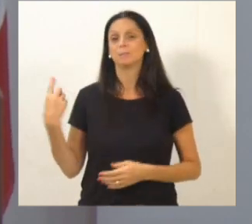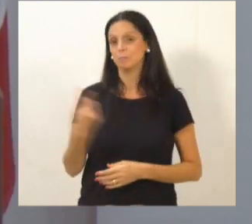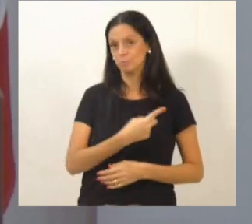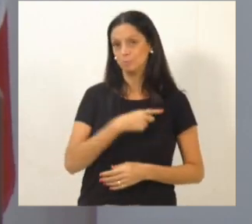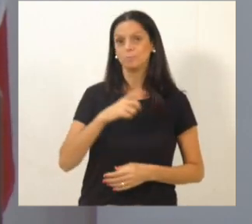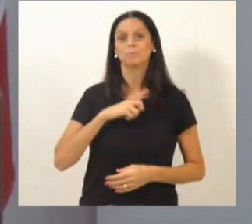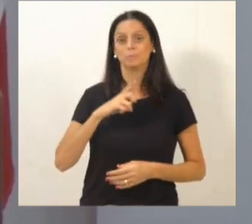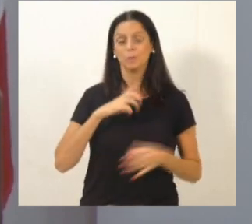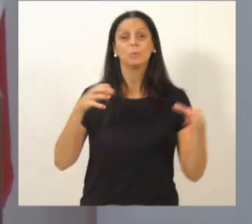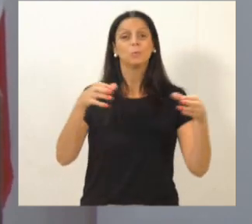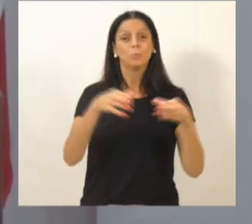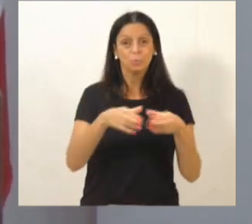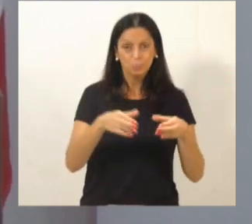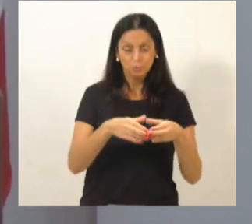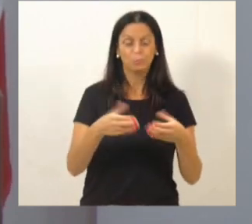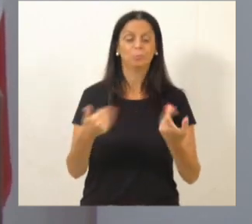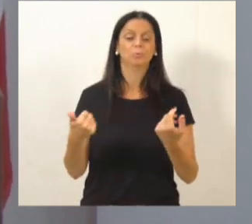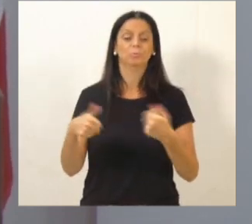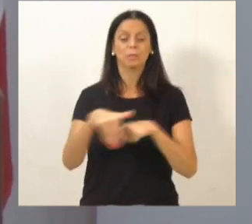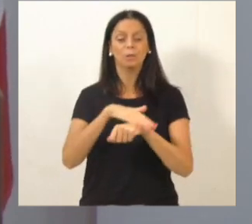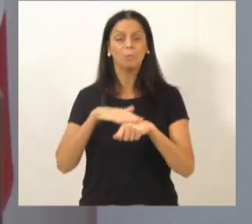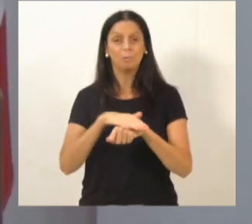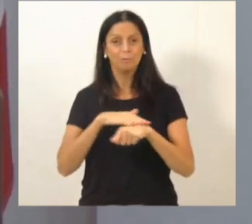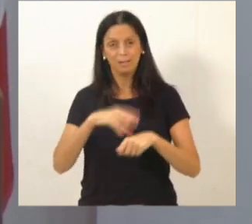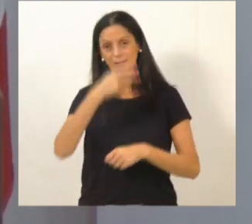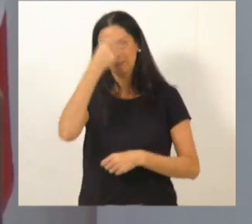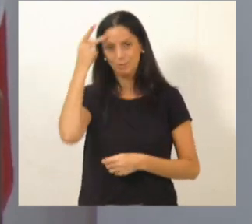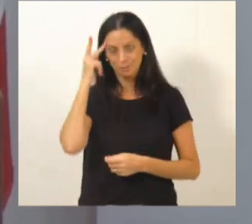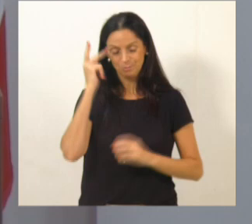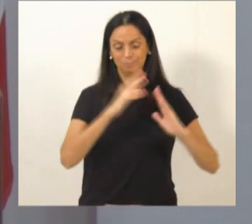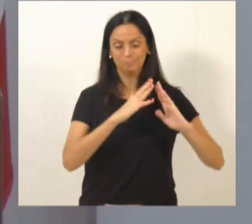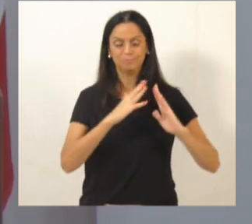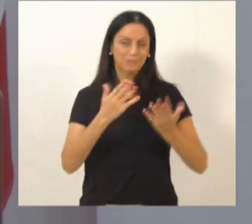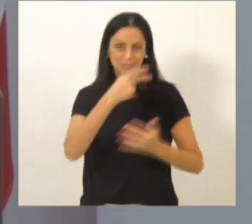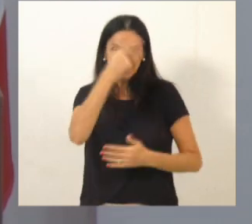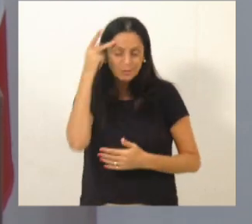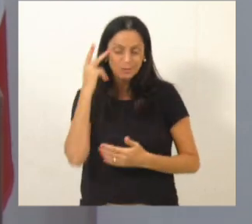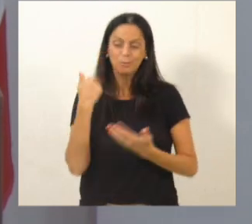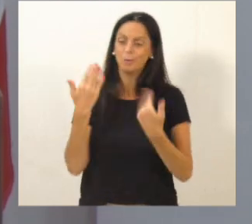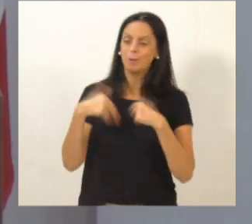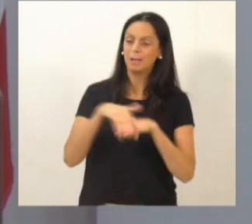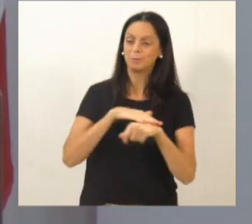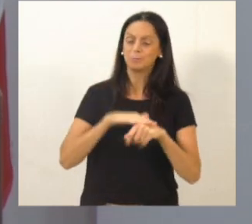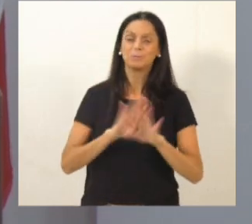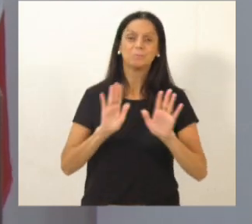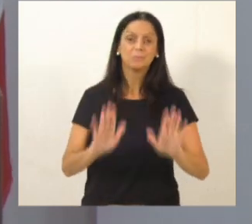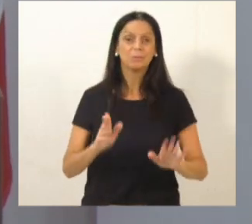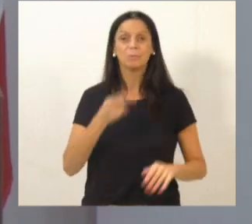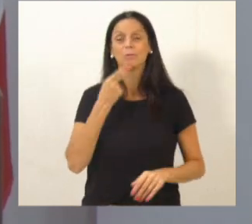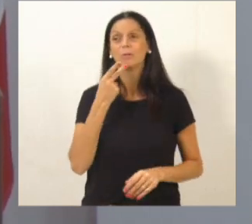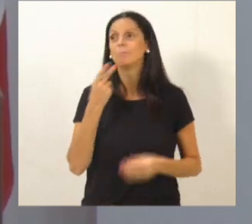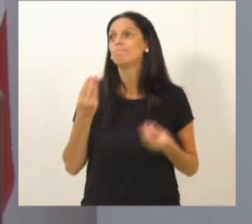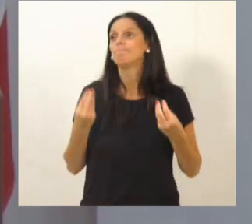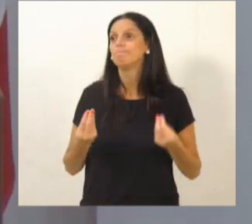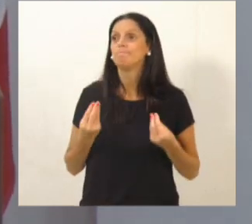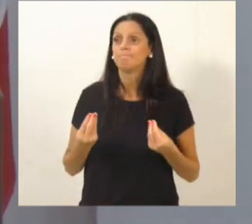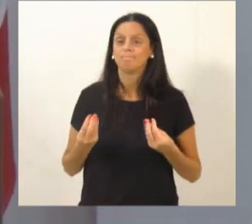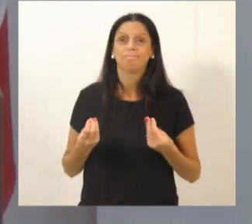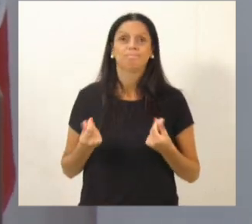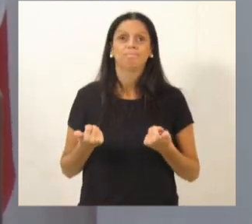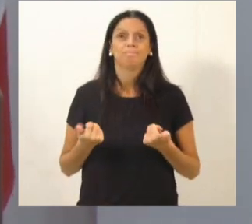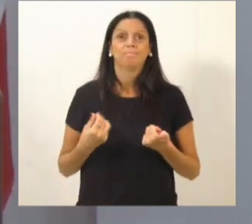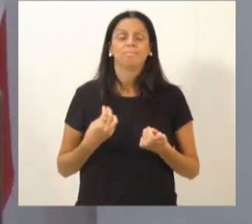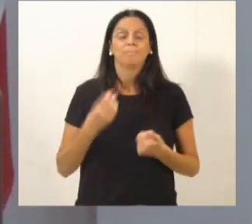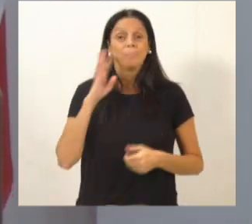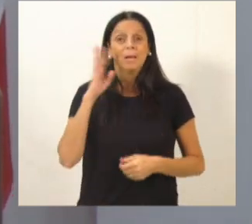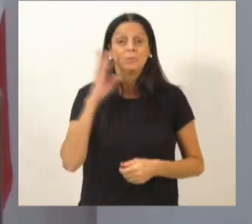busca, junto com essas pessoas, o que a gente chama da efetividade do sistema. A gente não consegue admitir, vamos dizer, 380